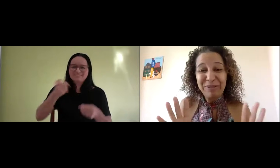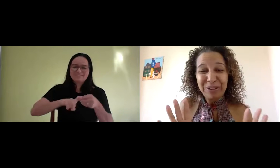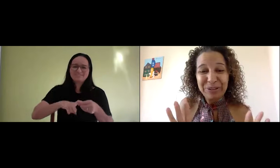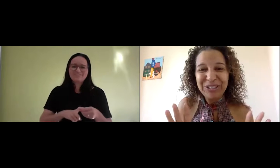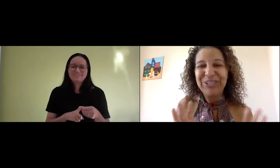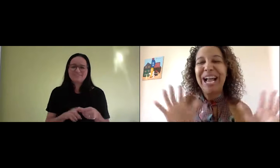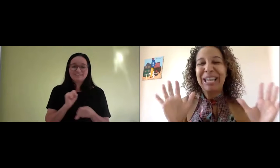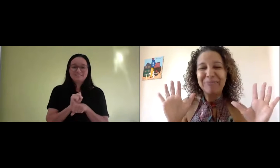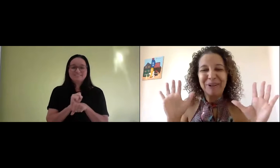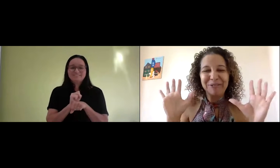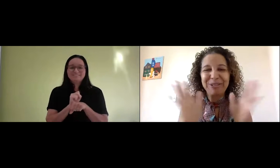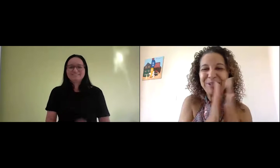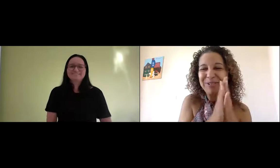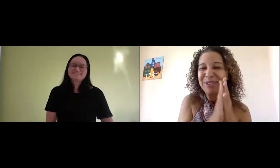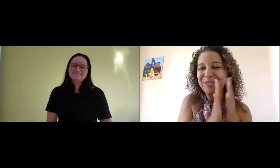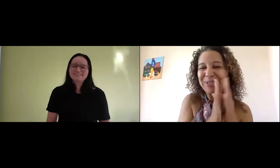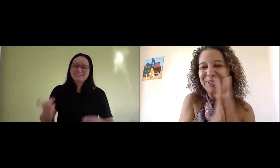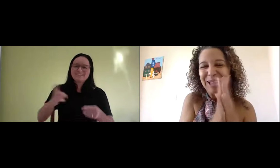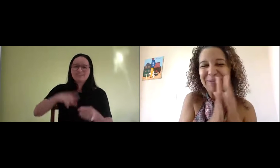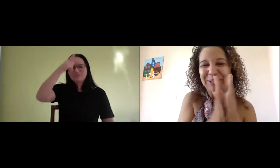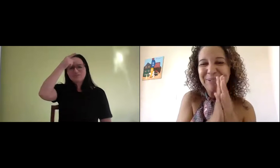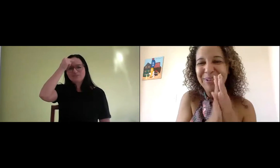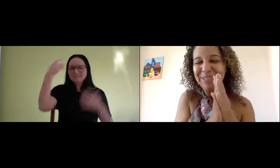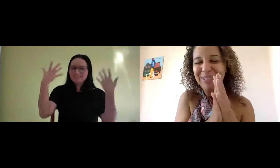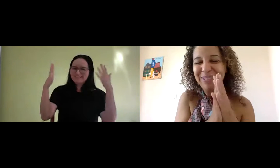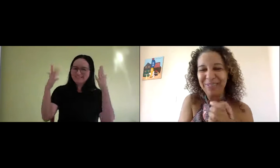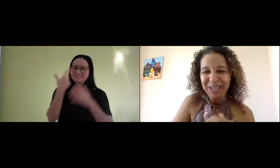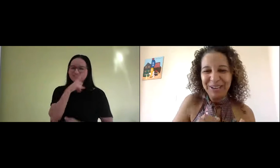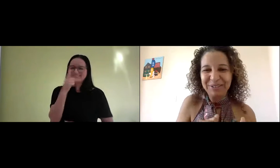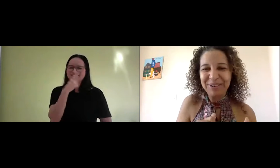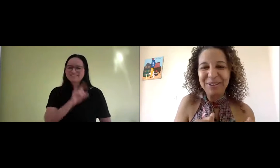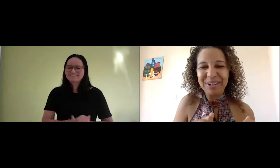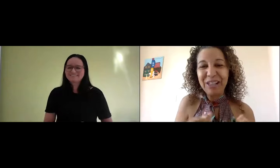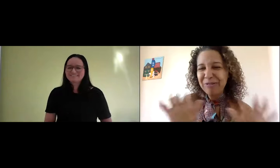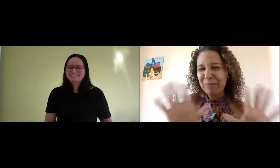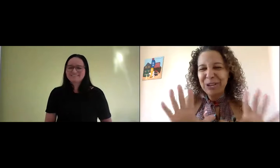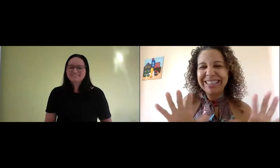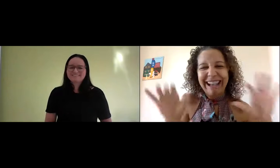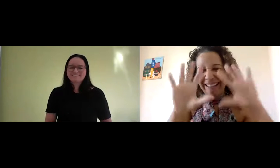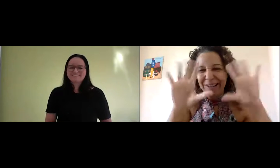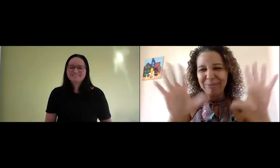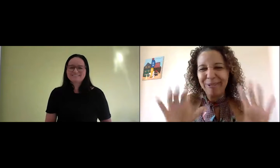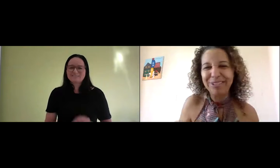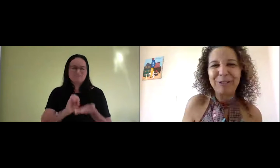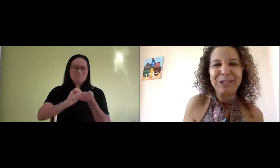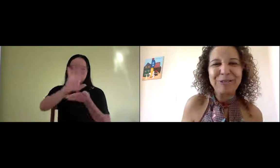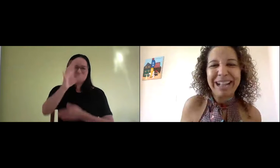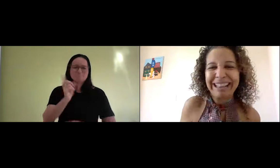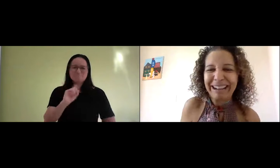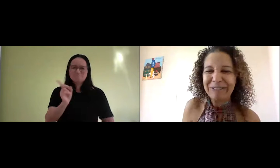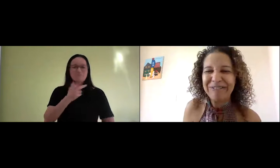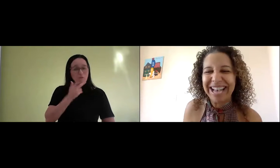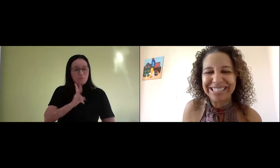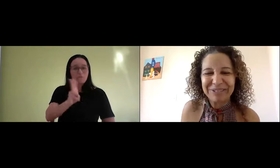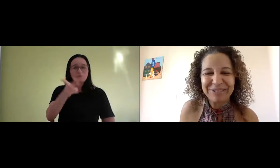Eu sempre fico de olhar, que bom, voltou, voltou, voltou, tá bom, tá bom, tá bom. Eu vou, eu nem vou projetar, tá bom? Vou continuar